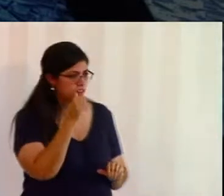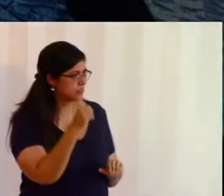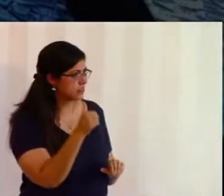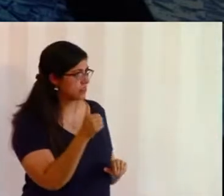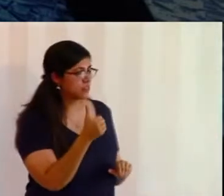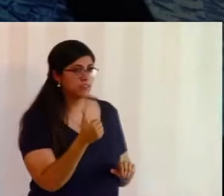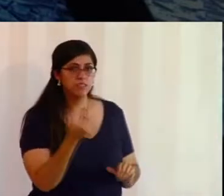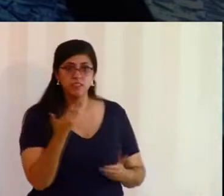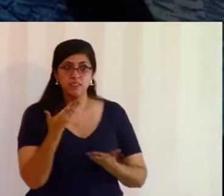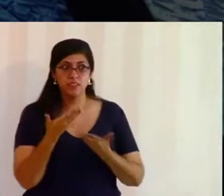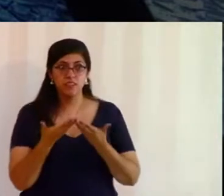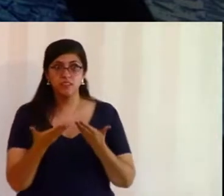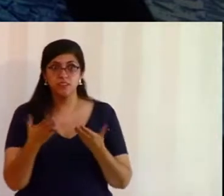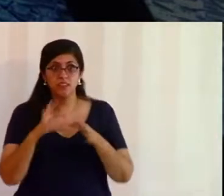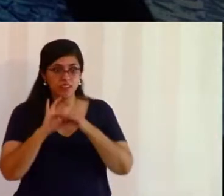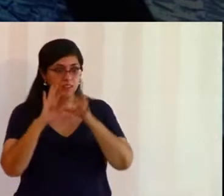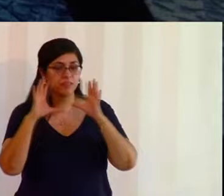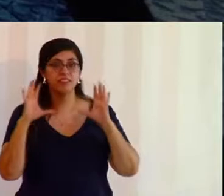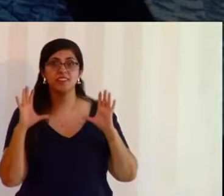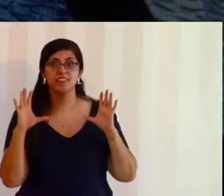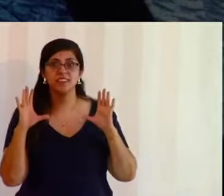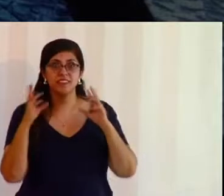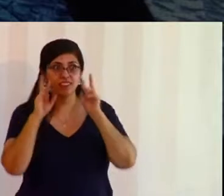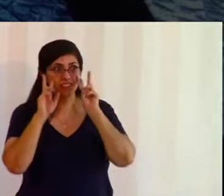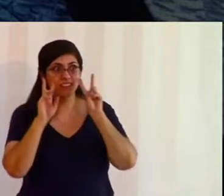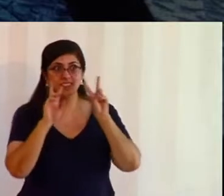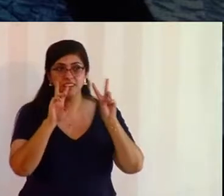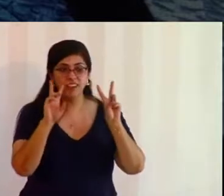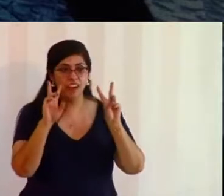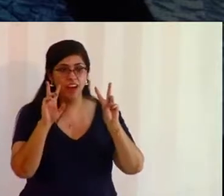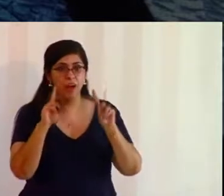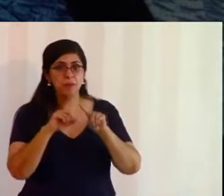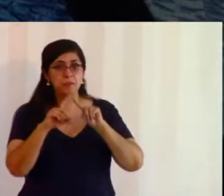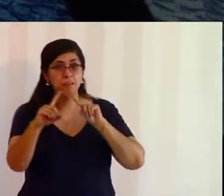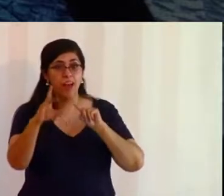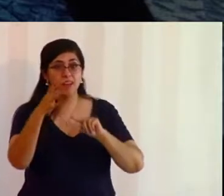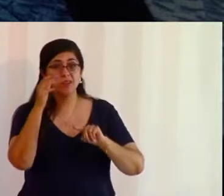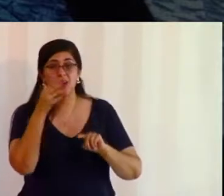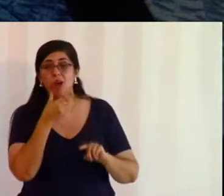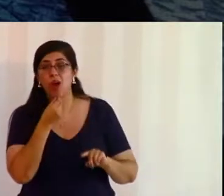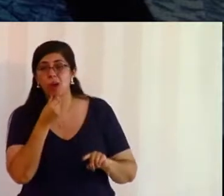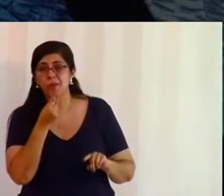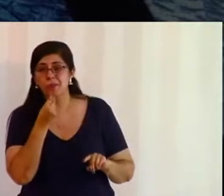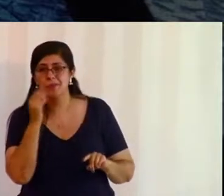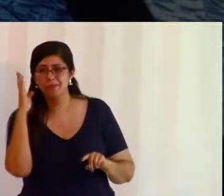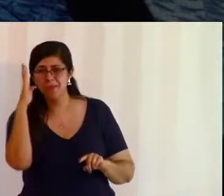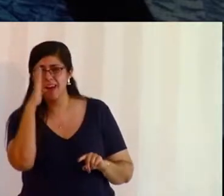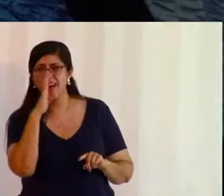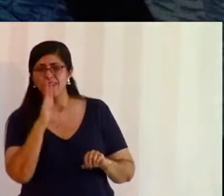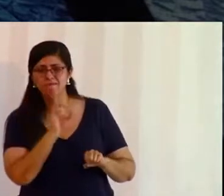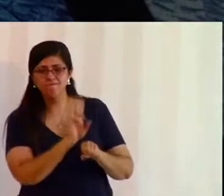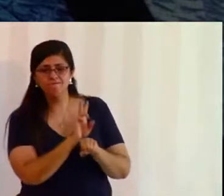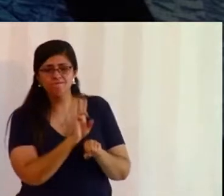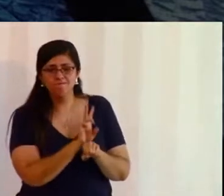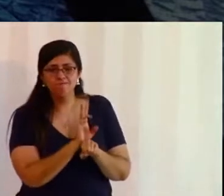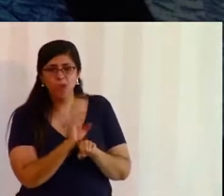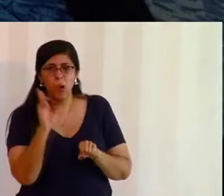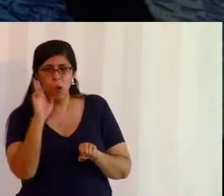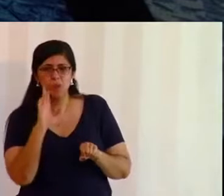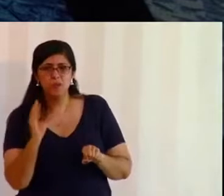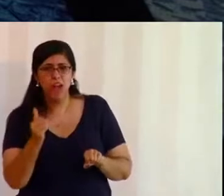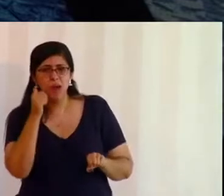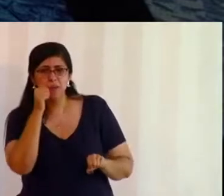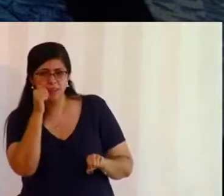seus senhores que se lhe desfizera a esperança do lucro, agarrando em Paulo e Silas, os arrastaram para a praça,